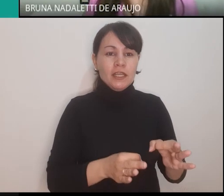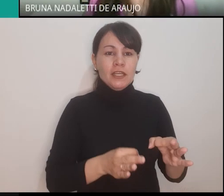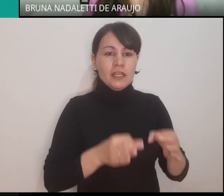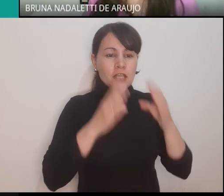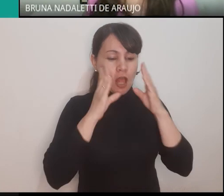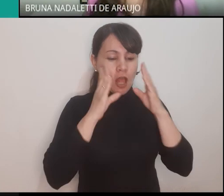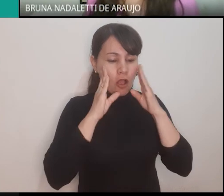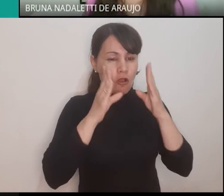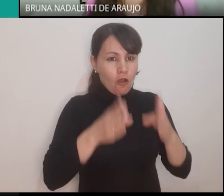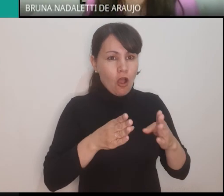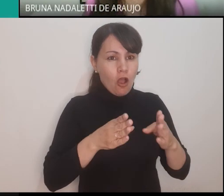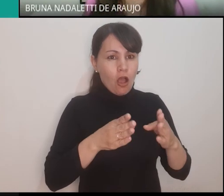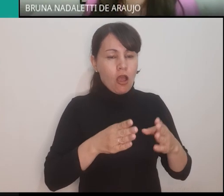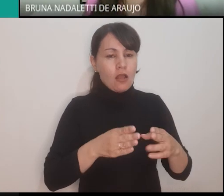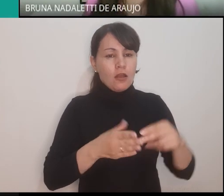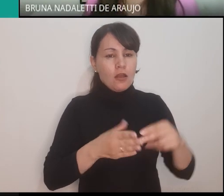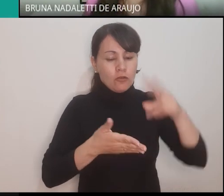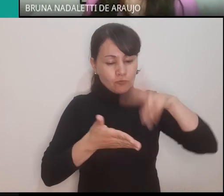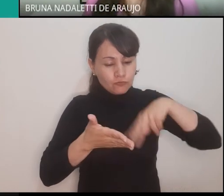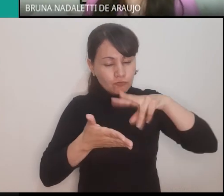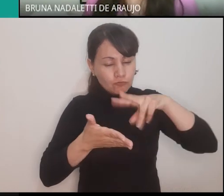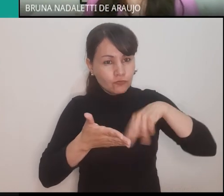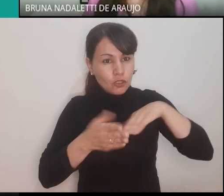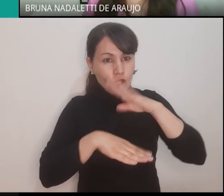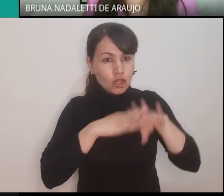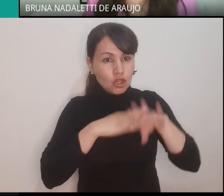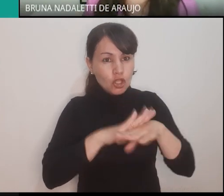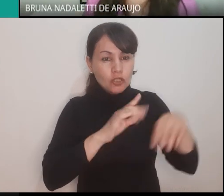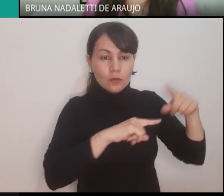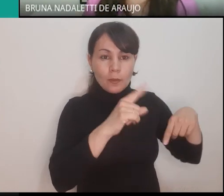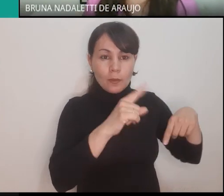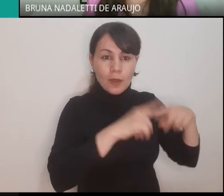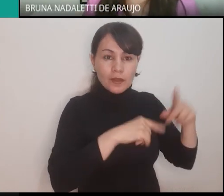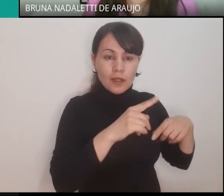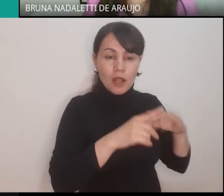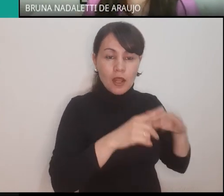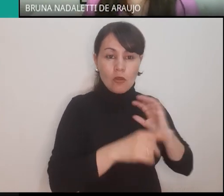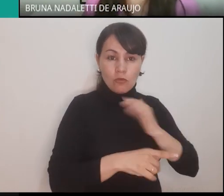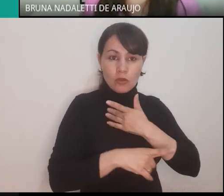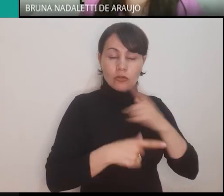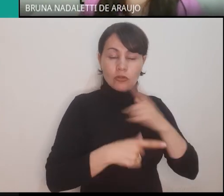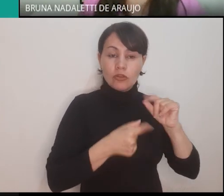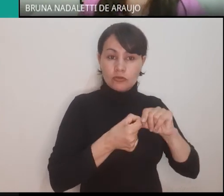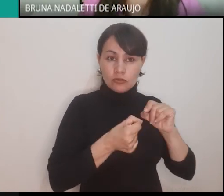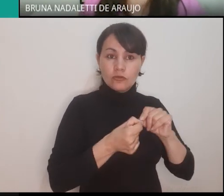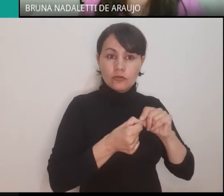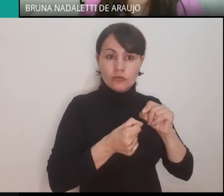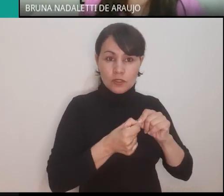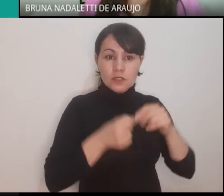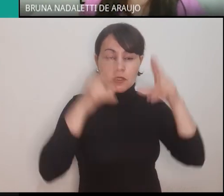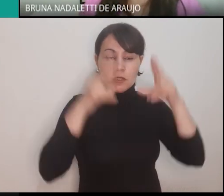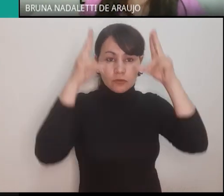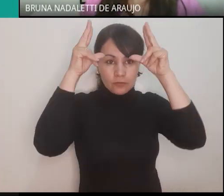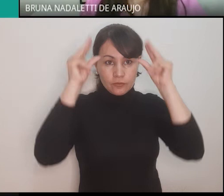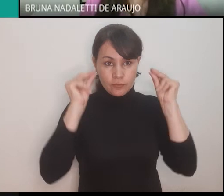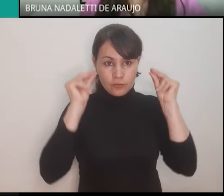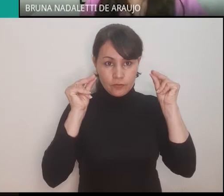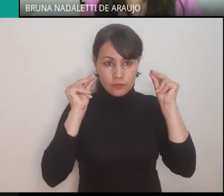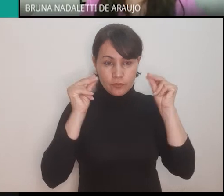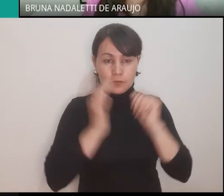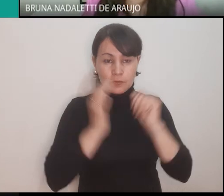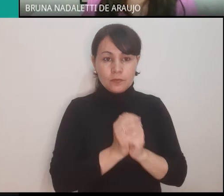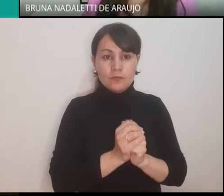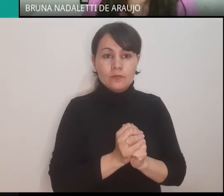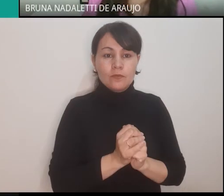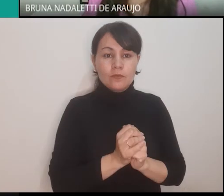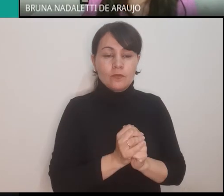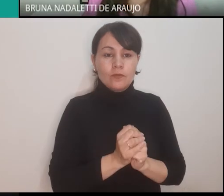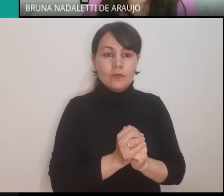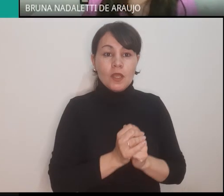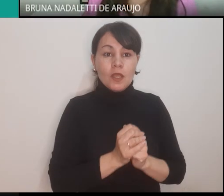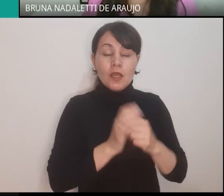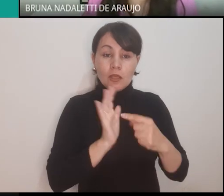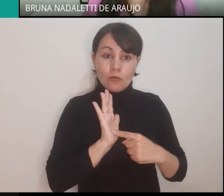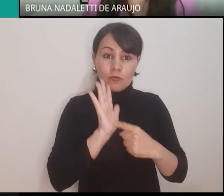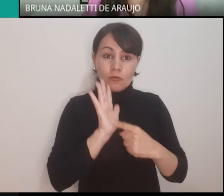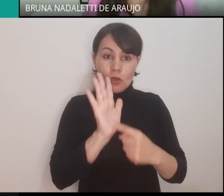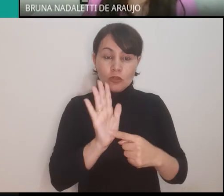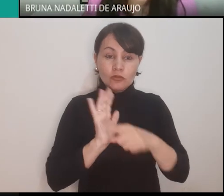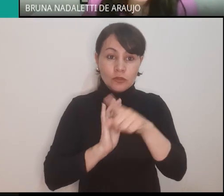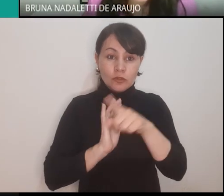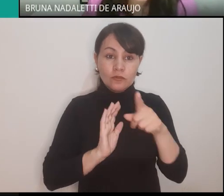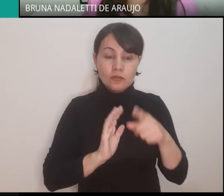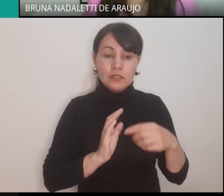confere cientificidade ao nosso fazer, ao fazer do enfermeiro. E aqui eu ilustro para vocês